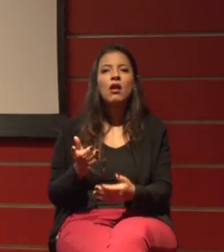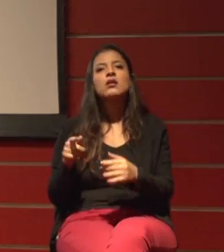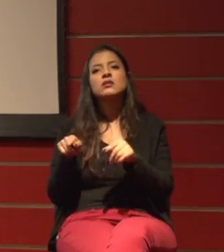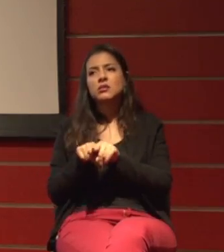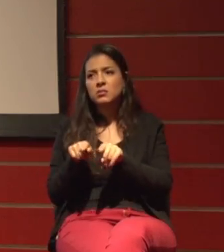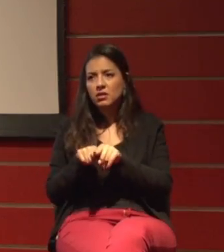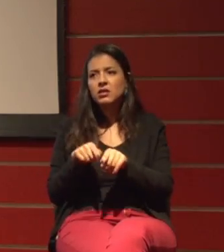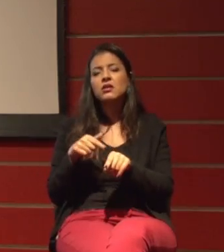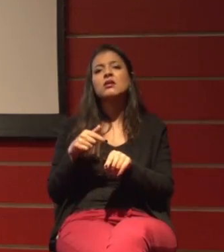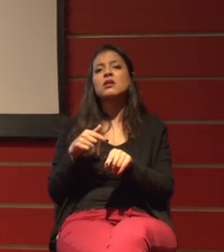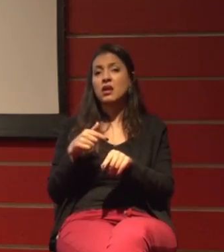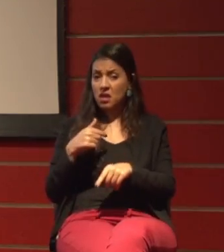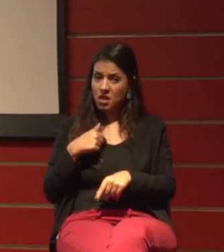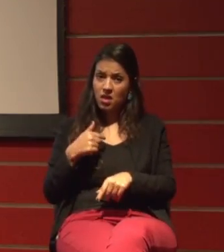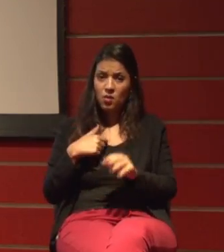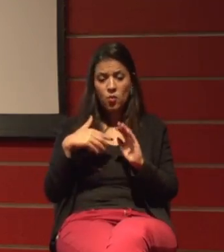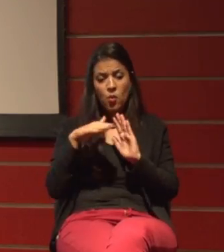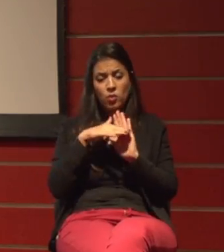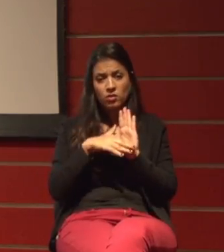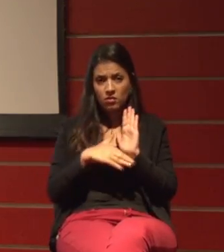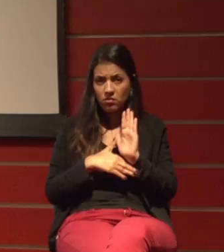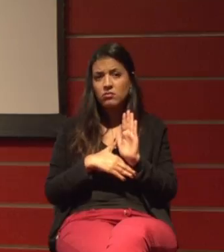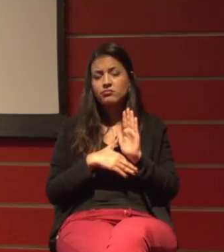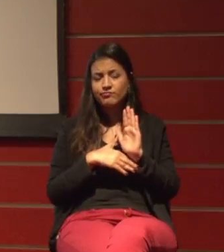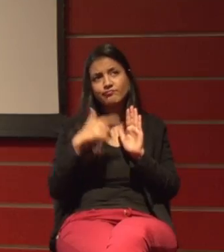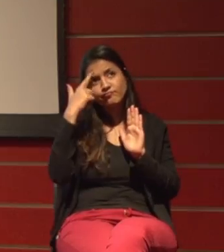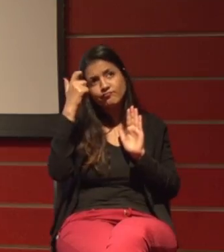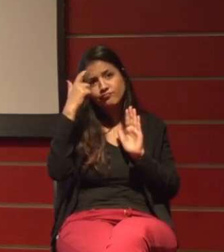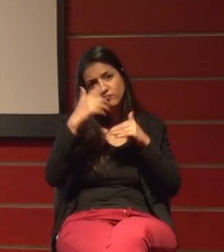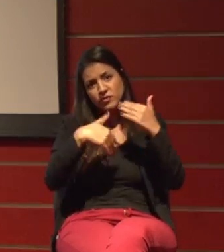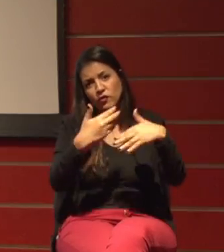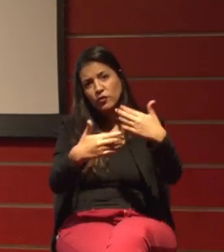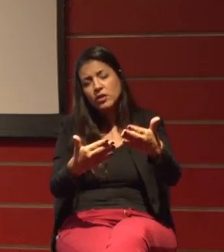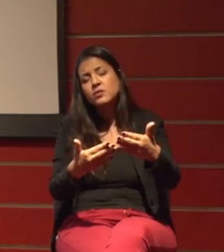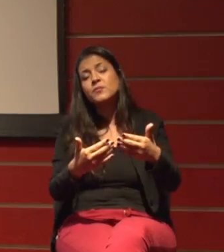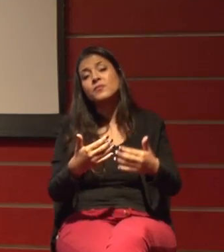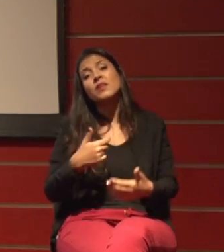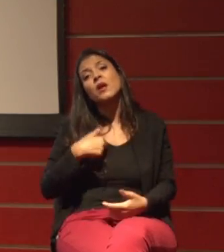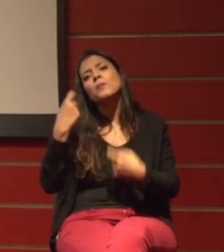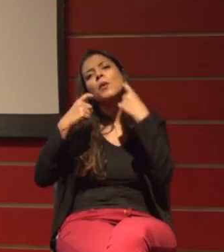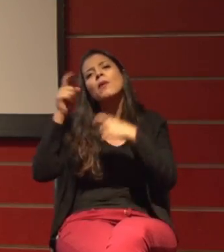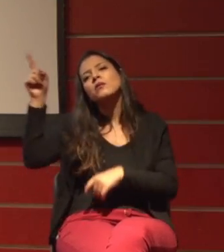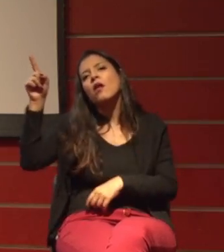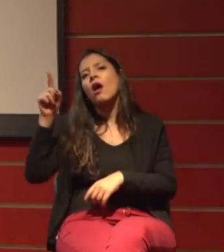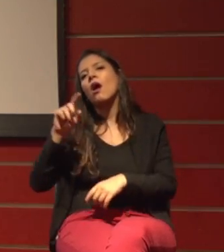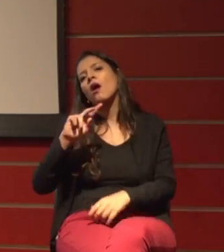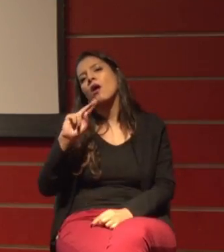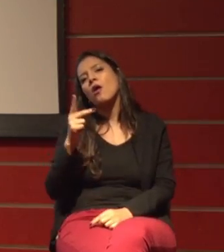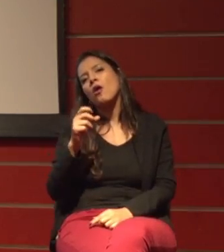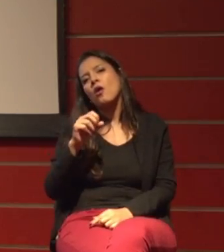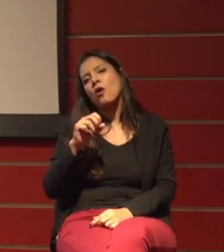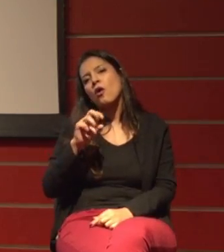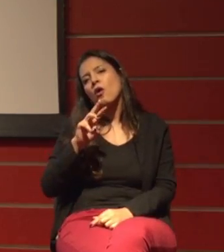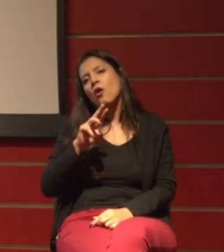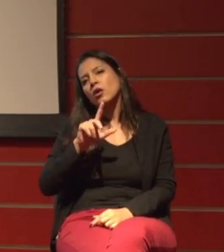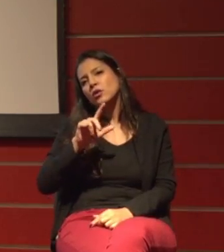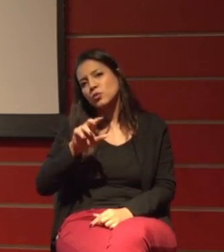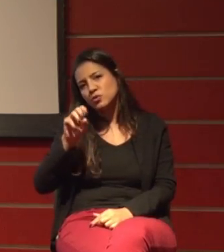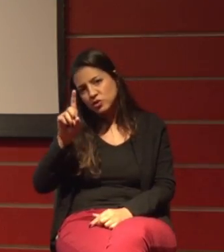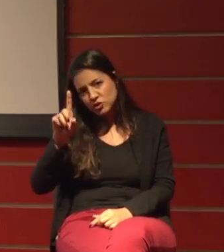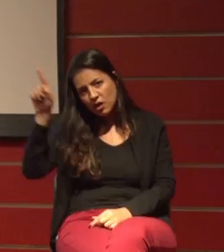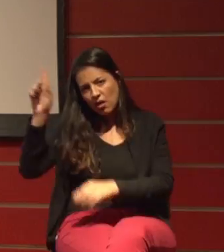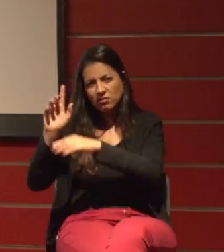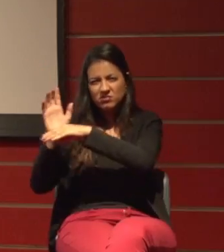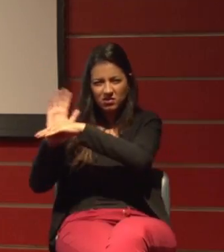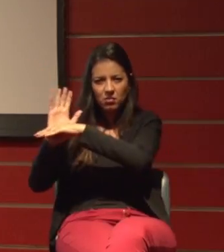também desenvolvedora de roteiros a minha preocupação é eh Hollywood tá ainda atuando muito forte em série e eles